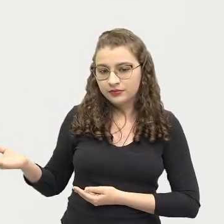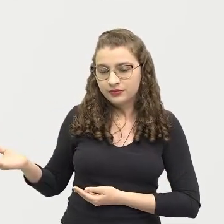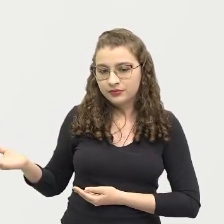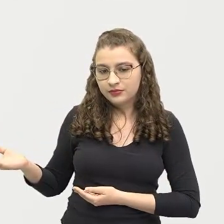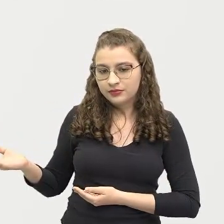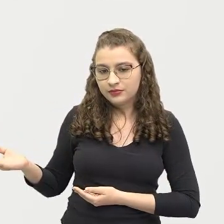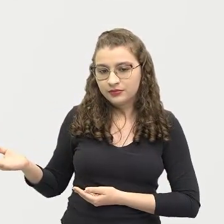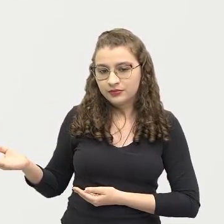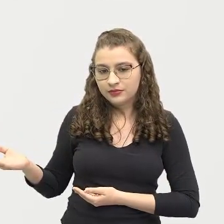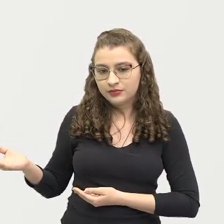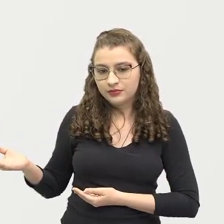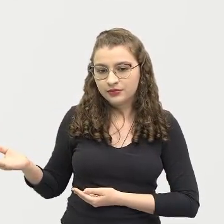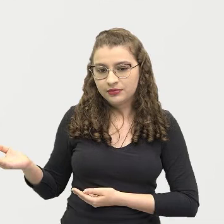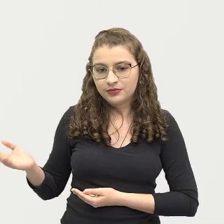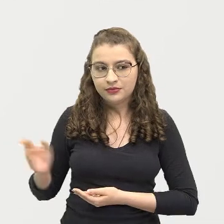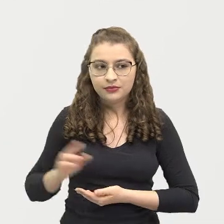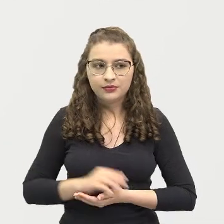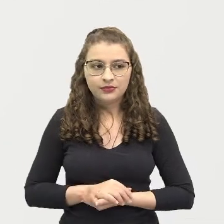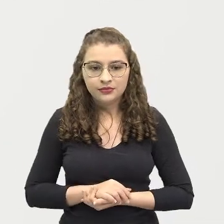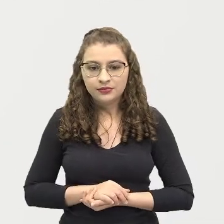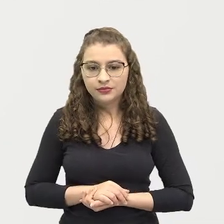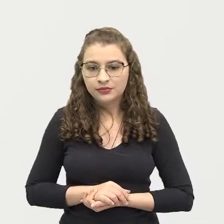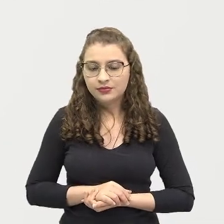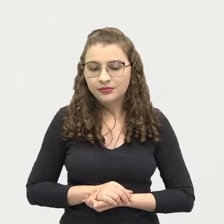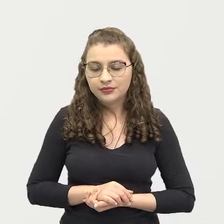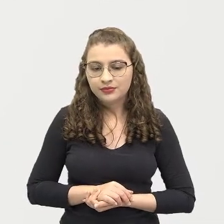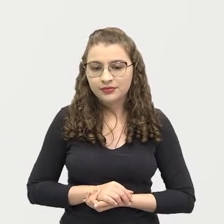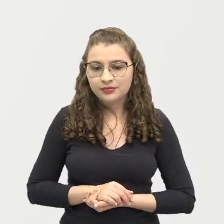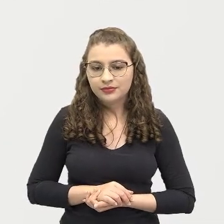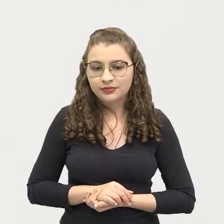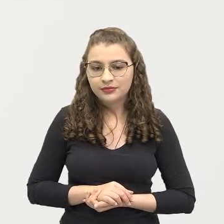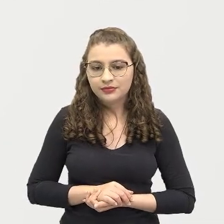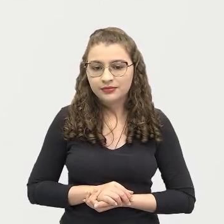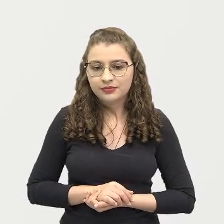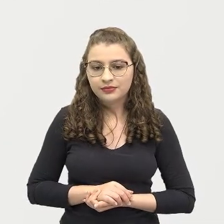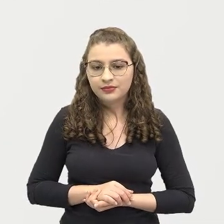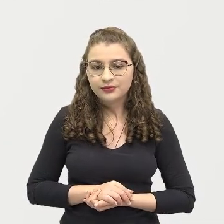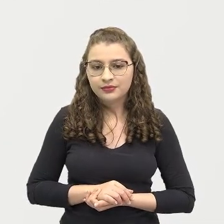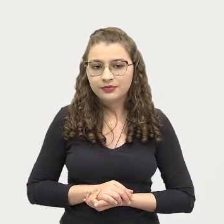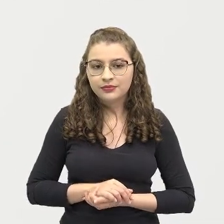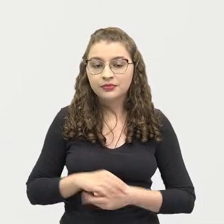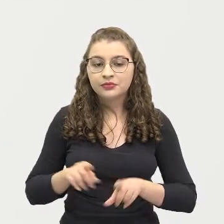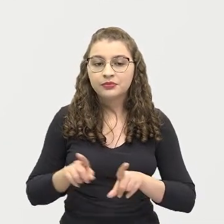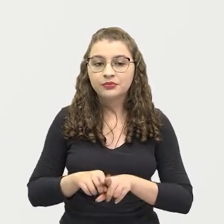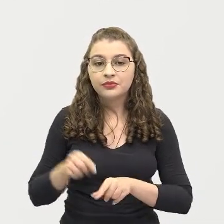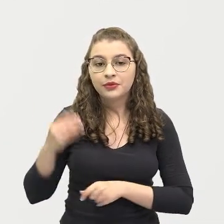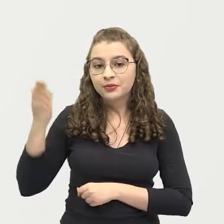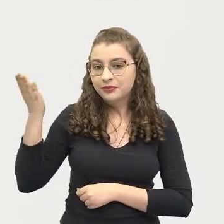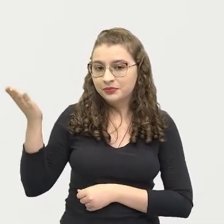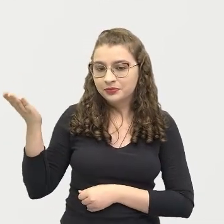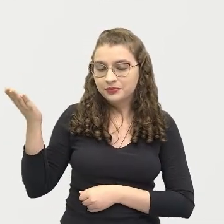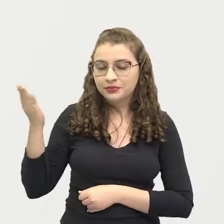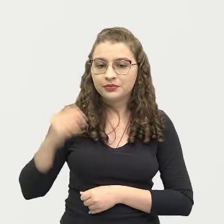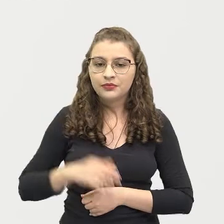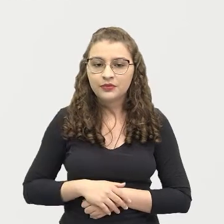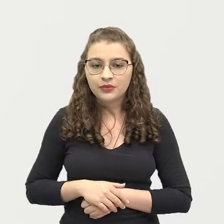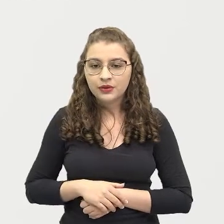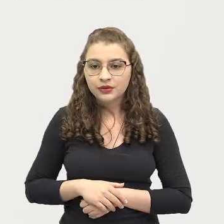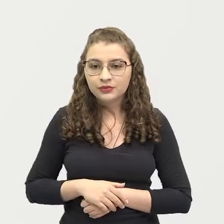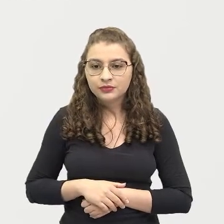Guilherme de Almeida, Menotti Del Picchia, Di Cavalcanti e Mário de Andrade. Muito